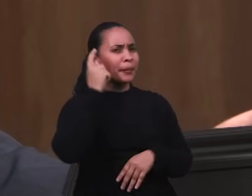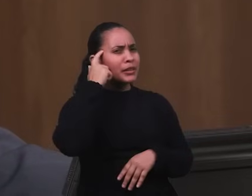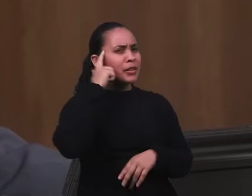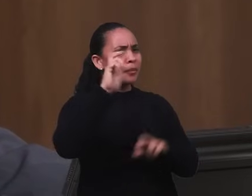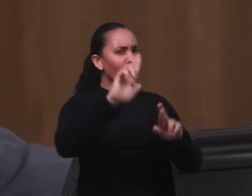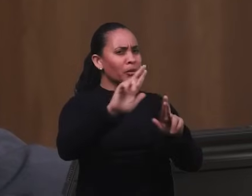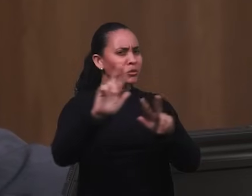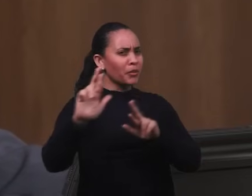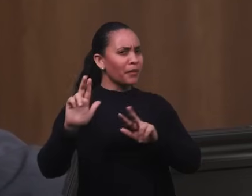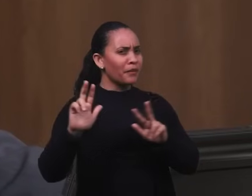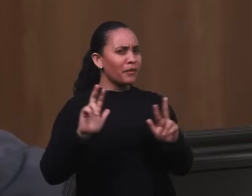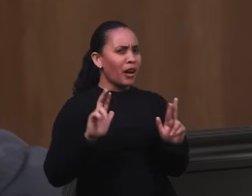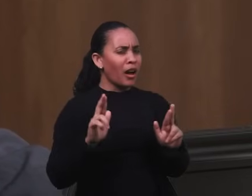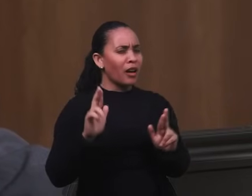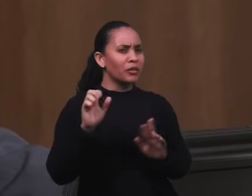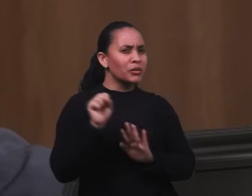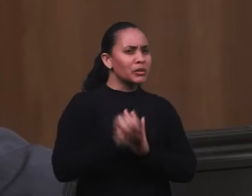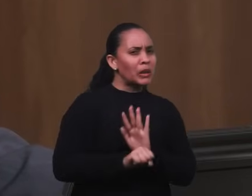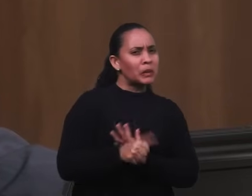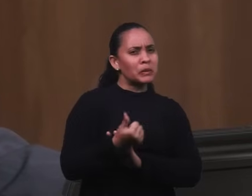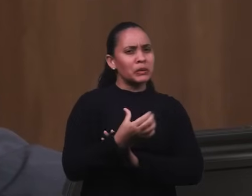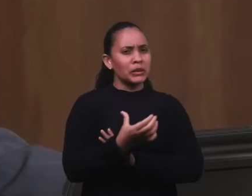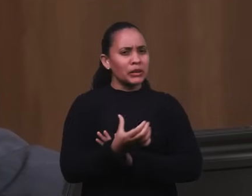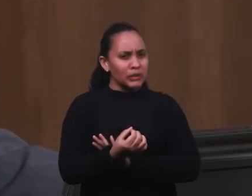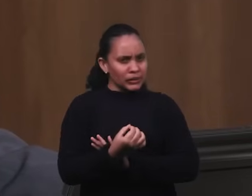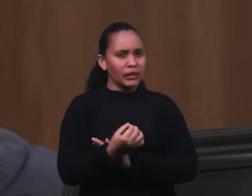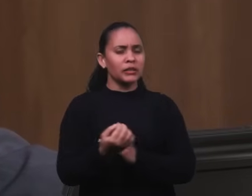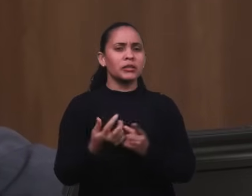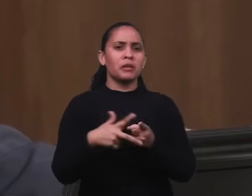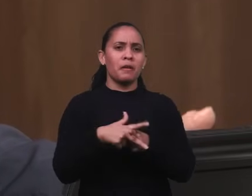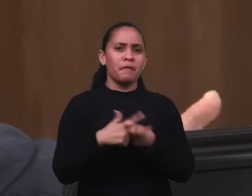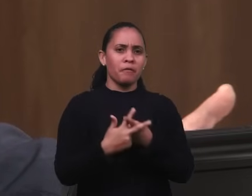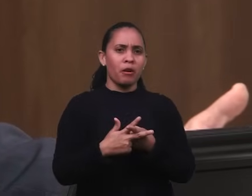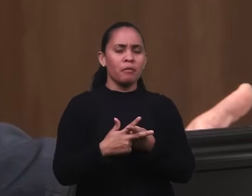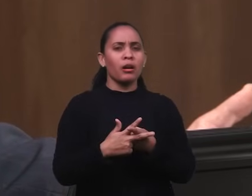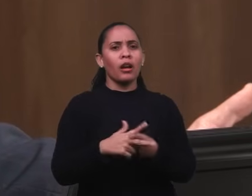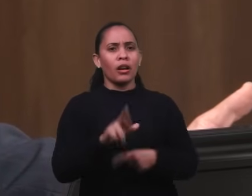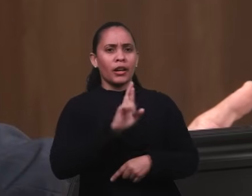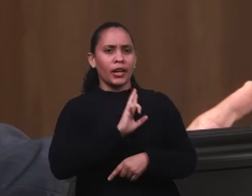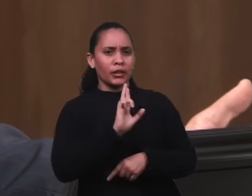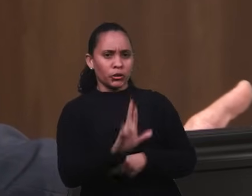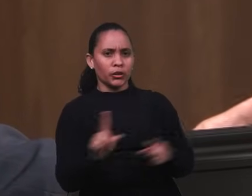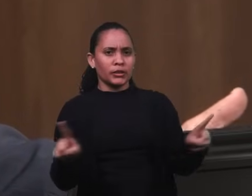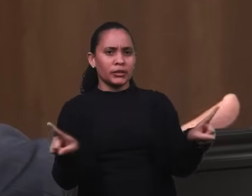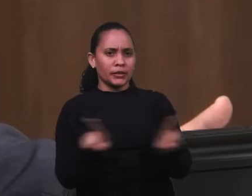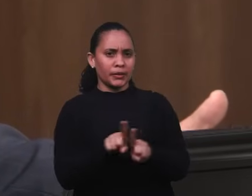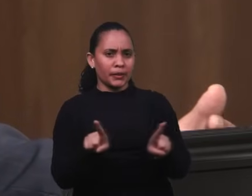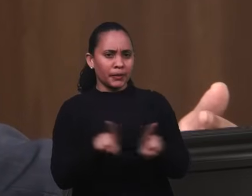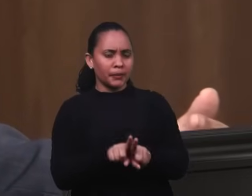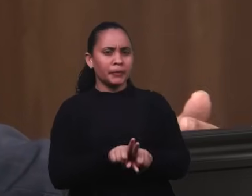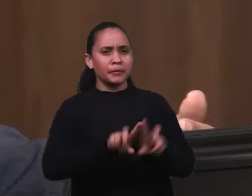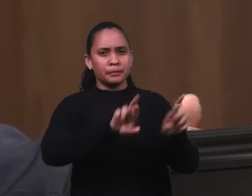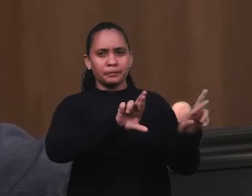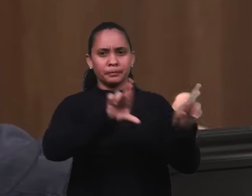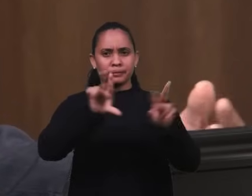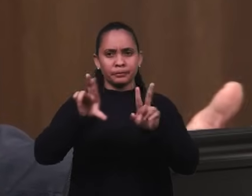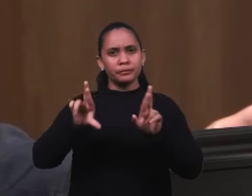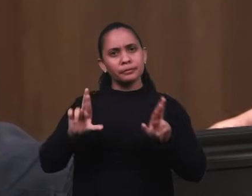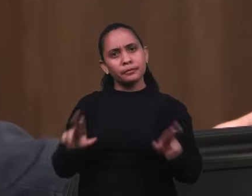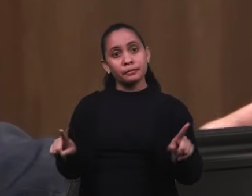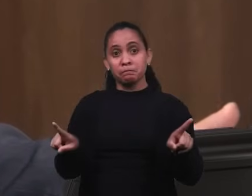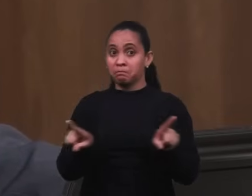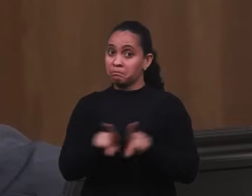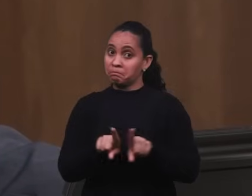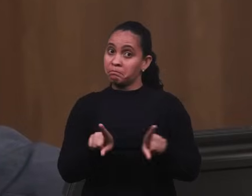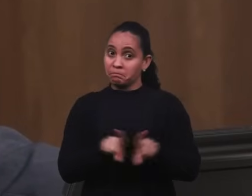principalmente no século XVI, depois da Reforma Protestante. Né? A gente tem, por exemplo, o arminianismo, a própria